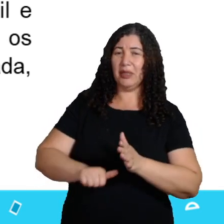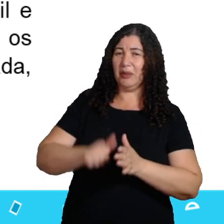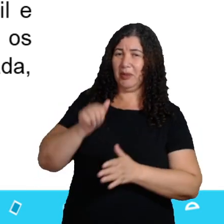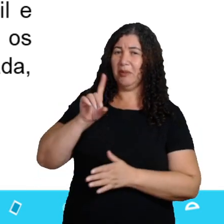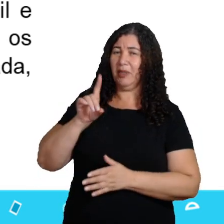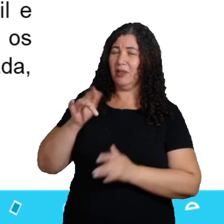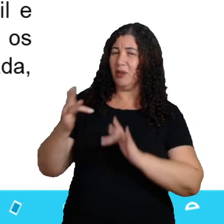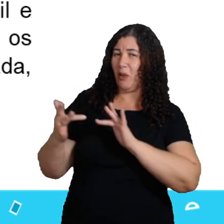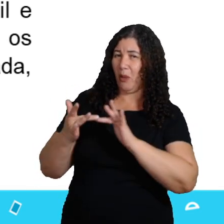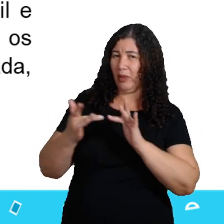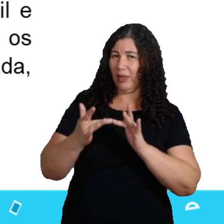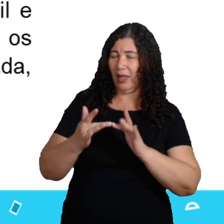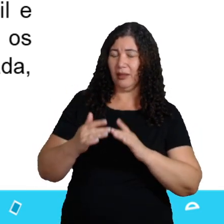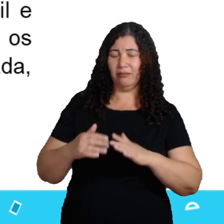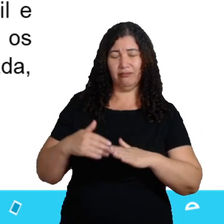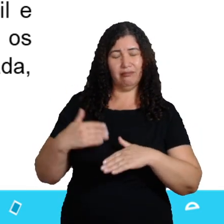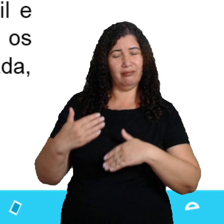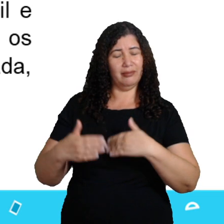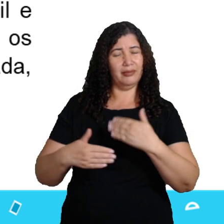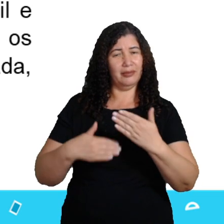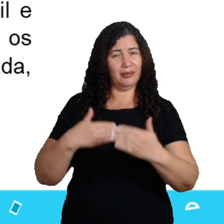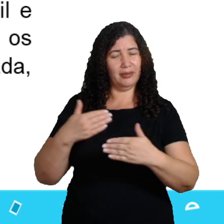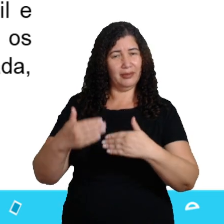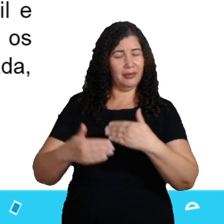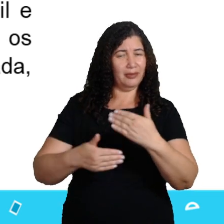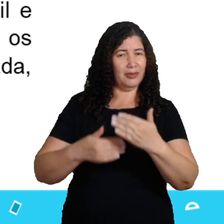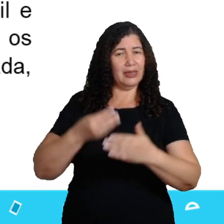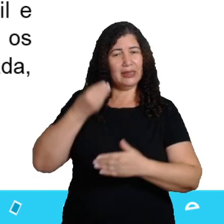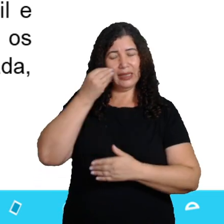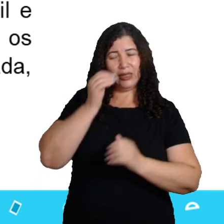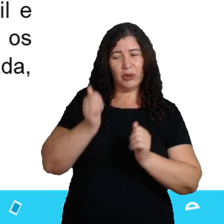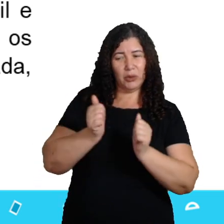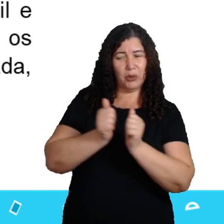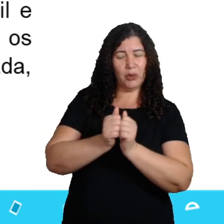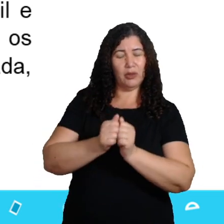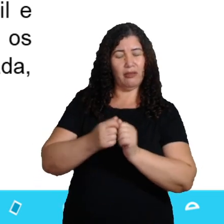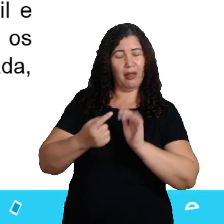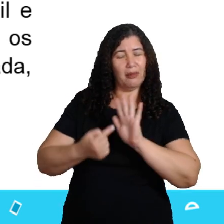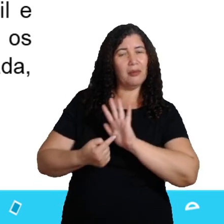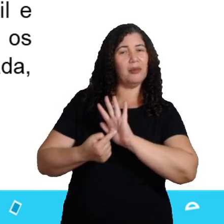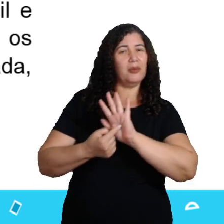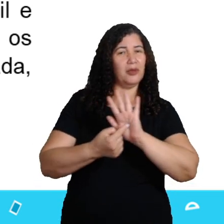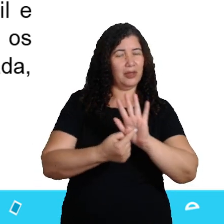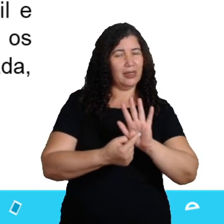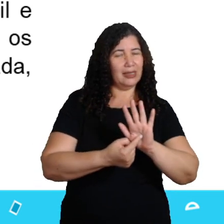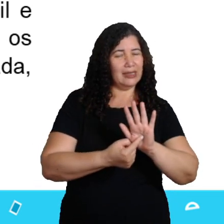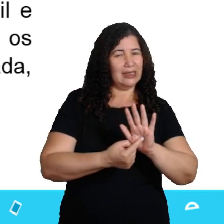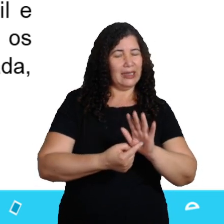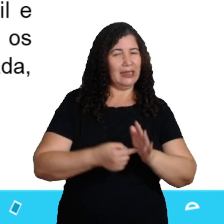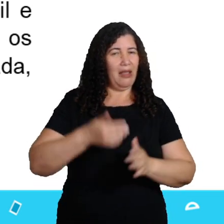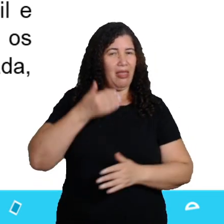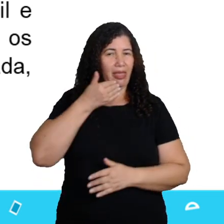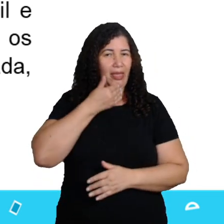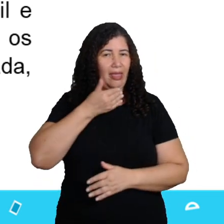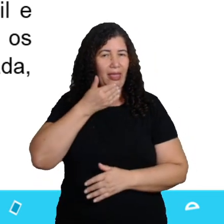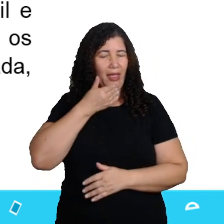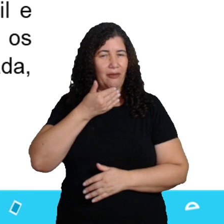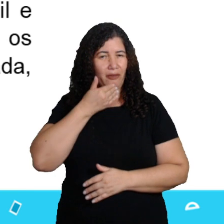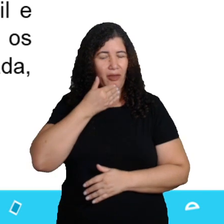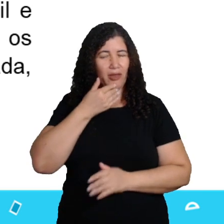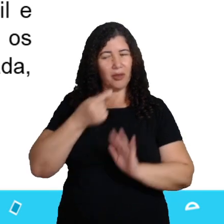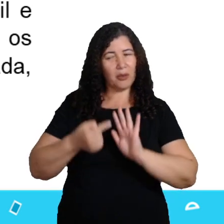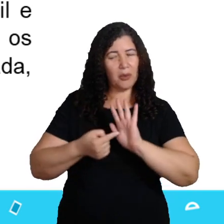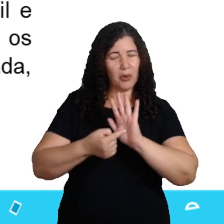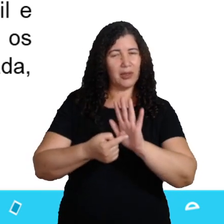dias e então, com a convivência, vão saindo do esconderijo e revelando-se